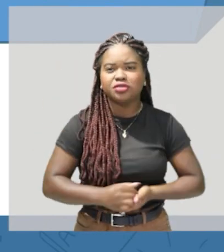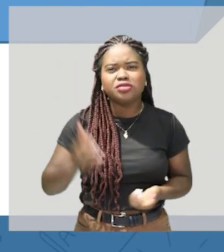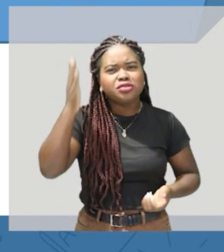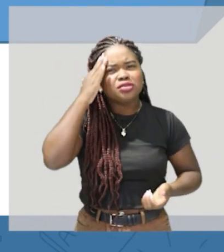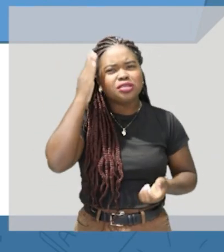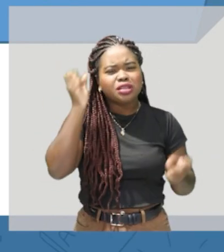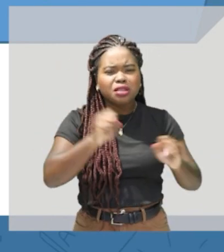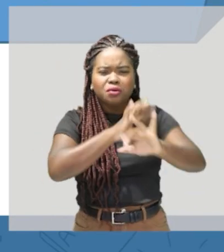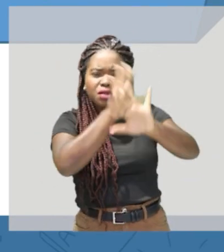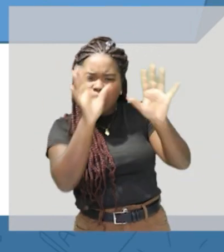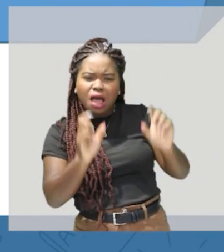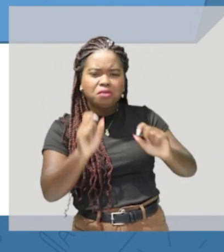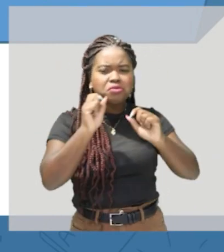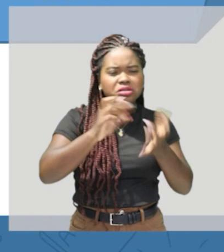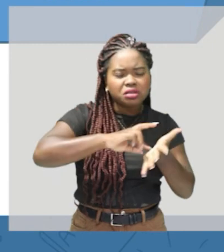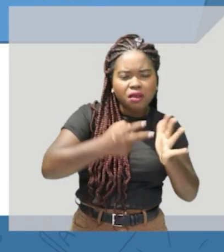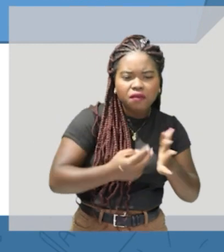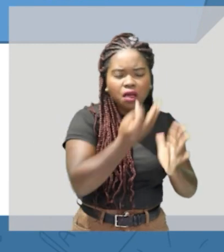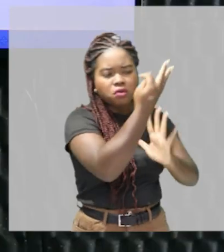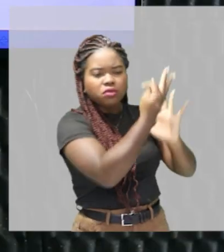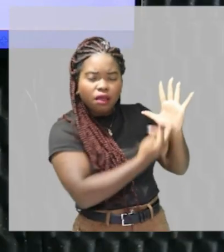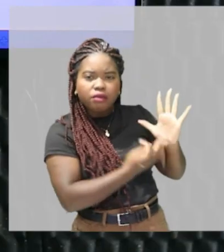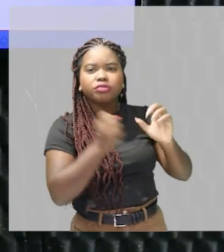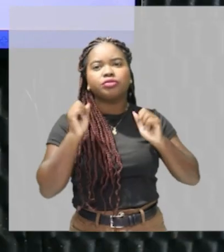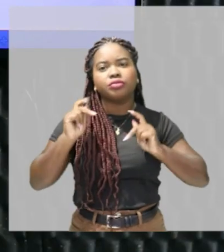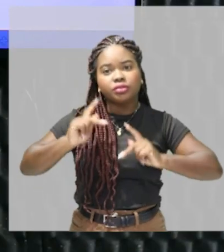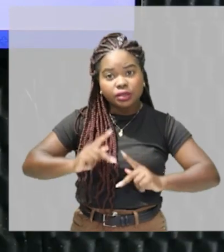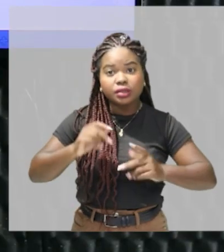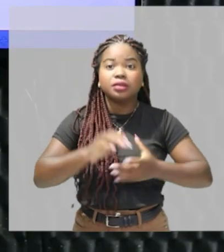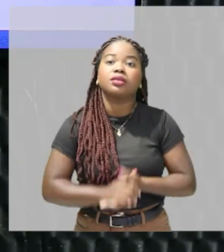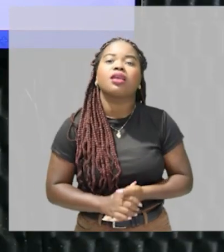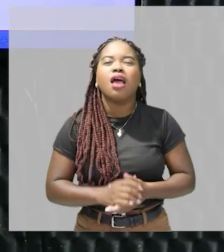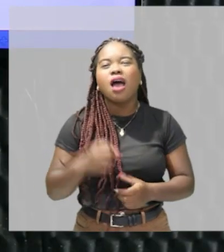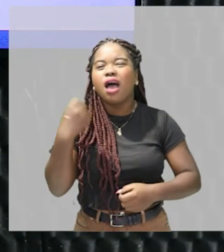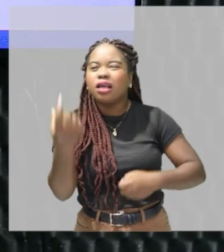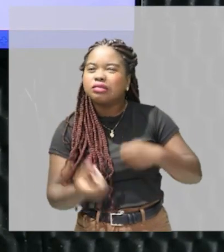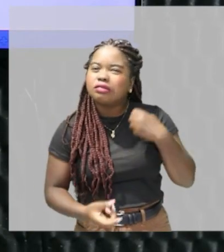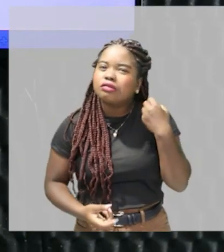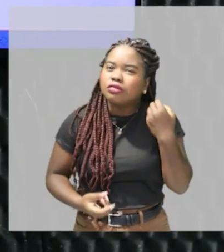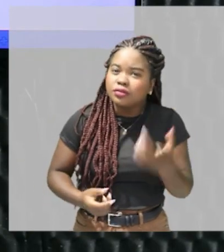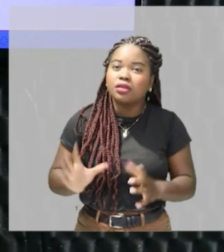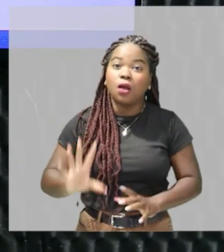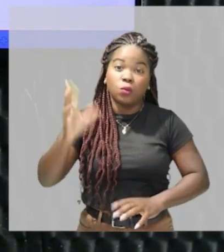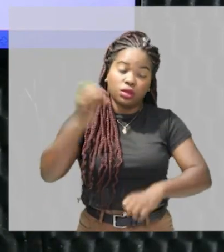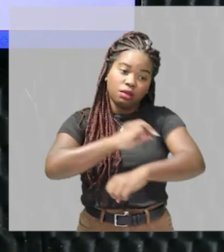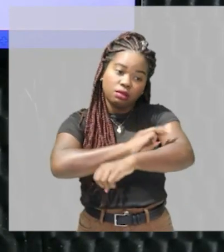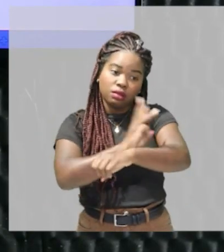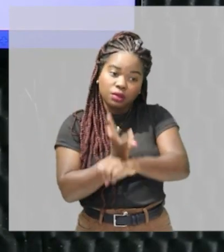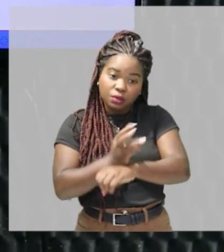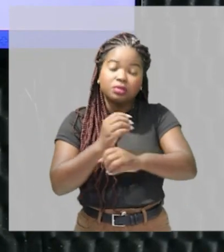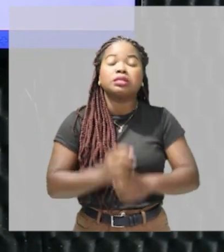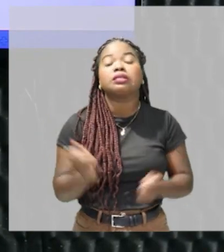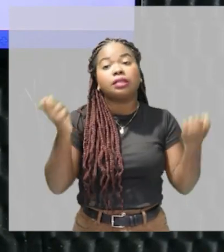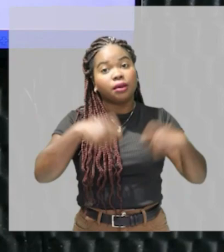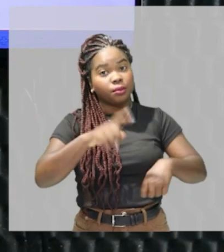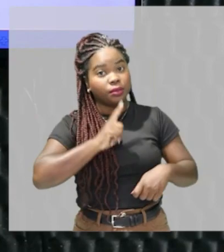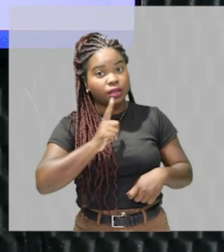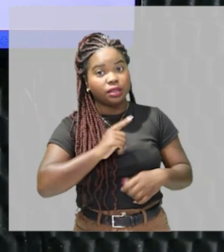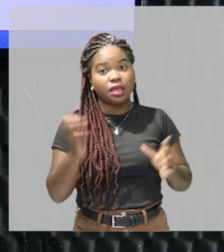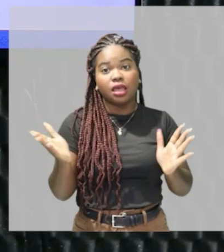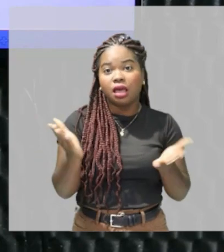entender o que o texto está falando. Em alguns casos, como acontece de vez em quando na prova da UEMA, você pode ter algumas